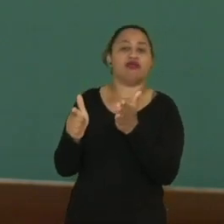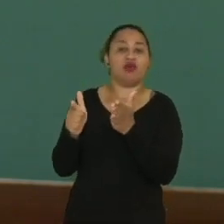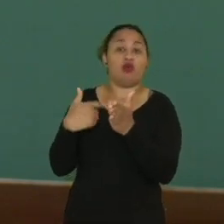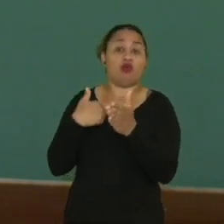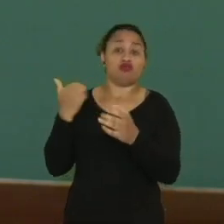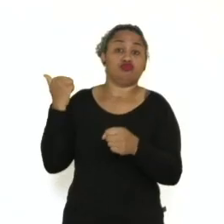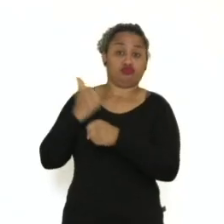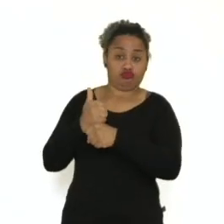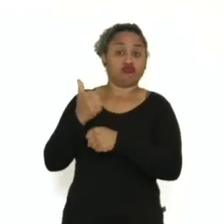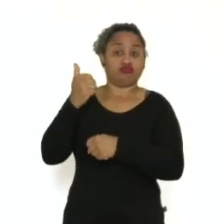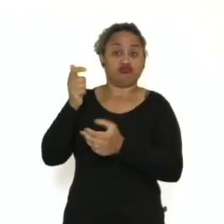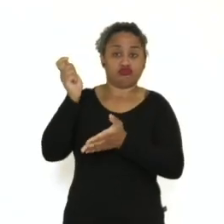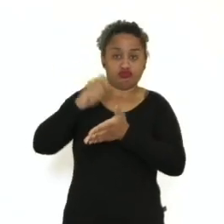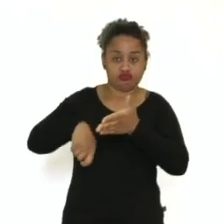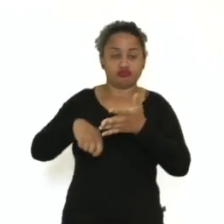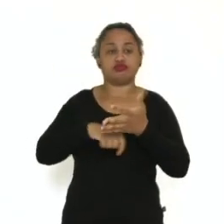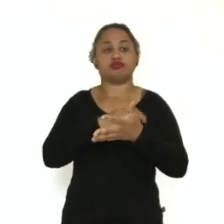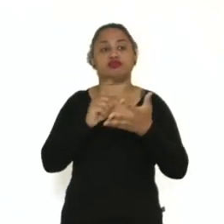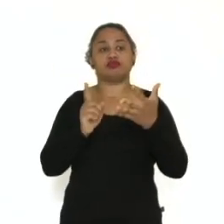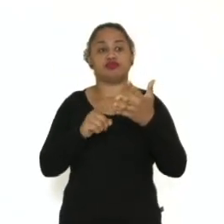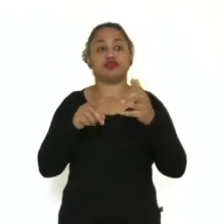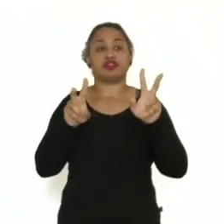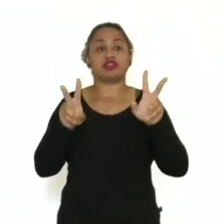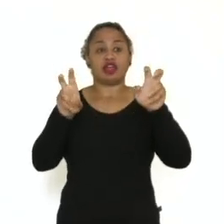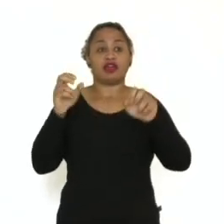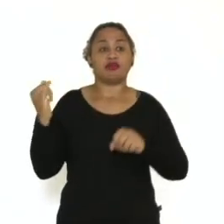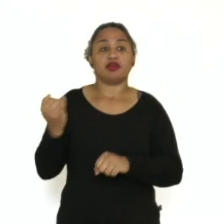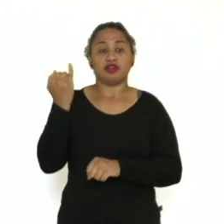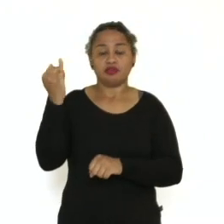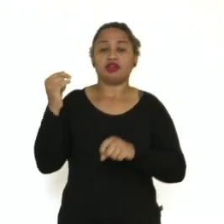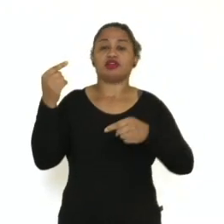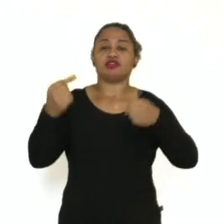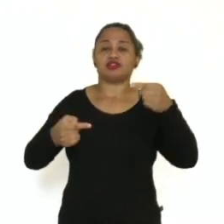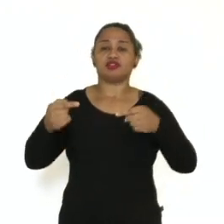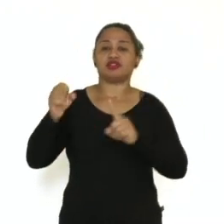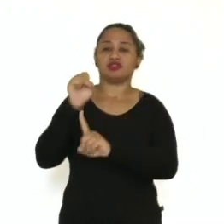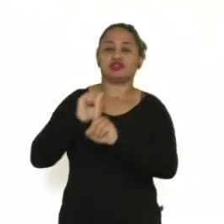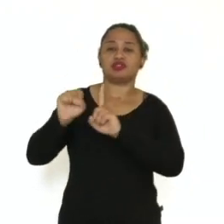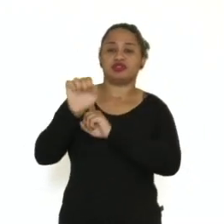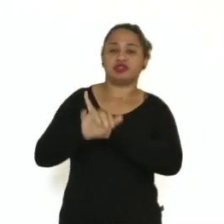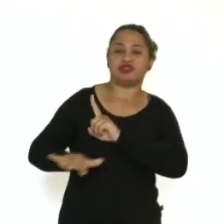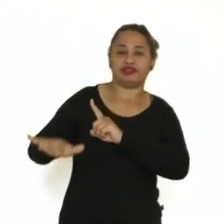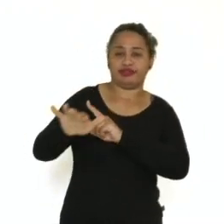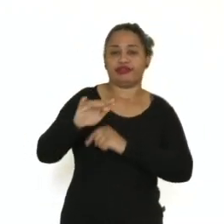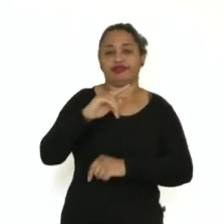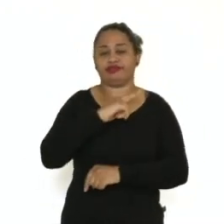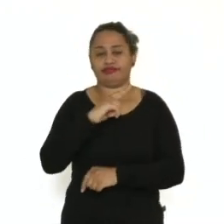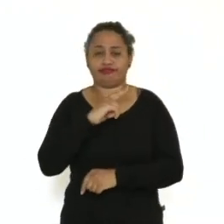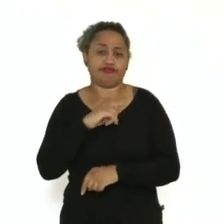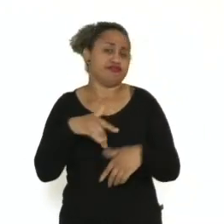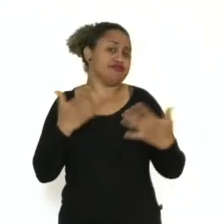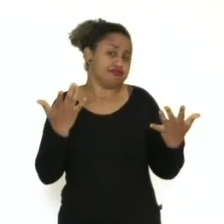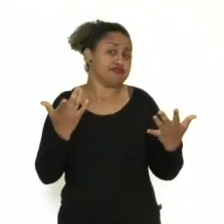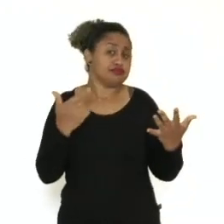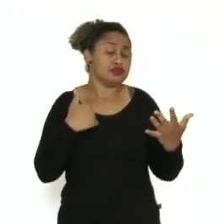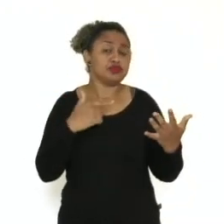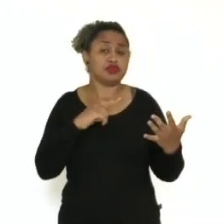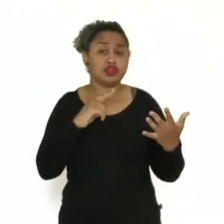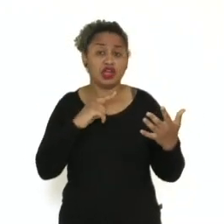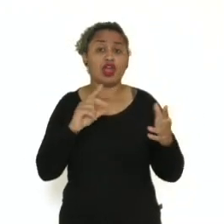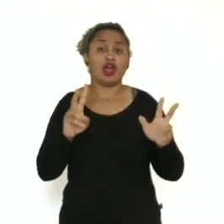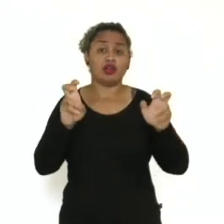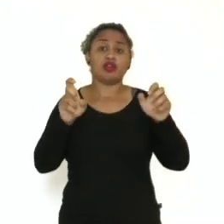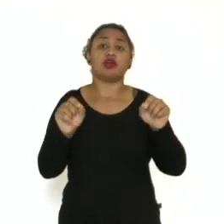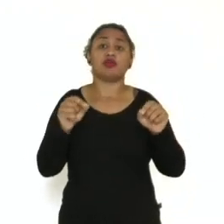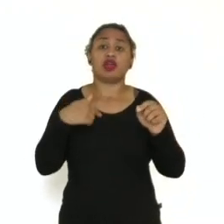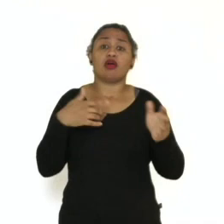redator-chefe. Assuntos de relevância e discussão social. Então, no nosso caso ali, era o estímulo à leitura.